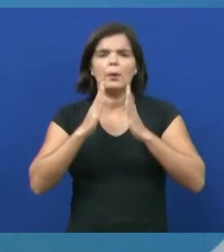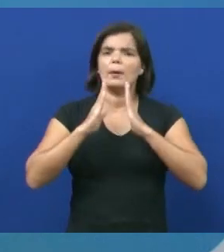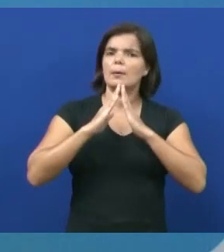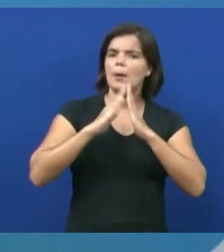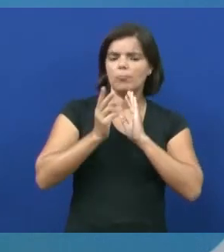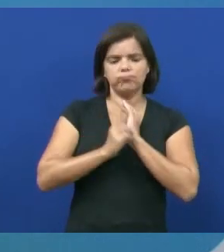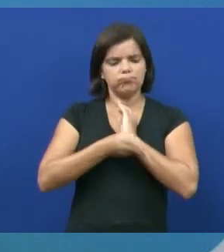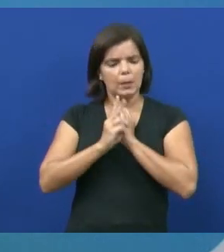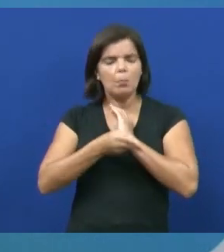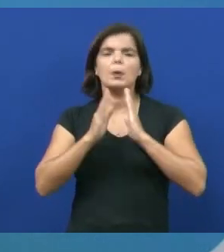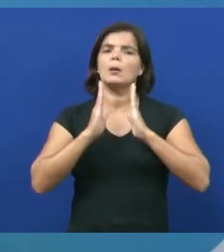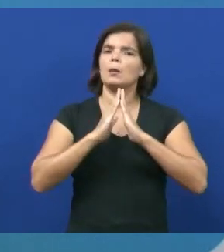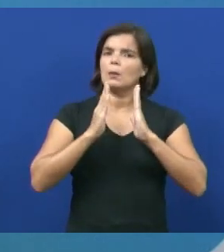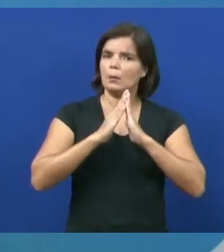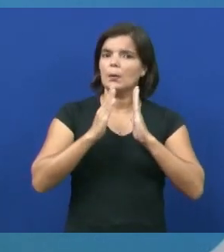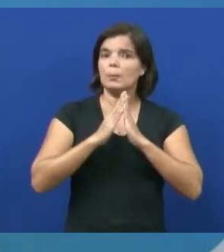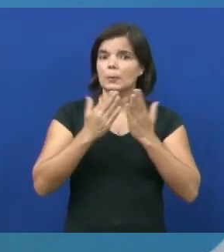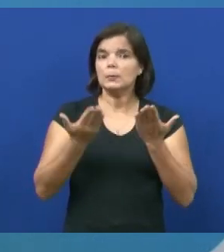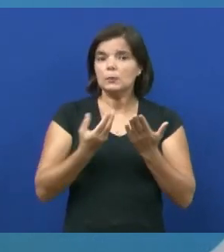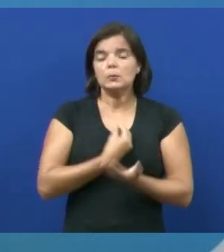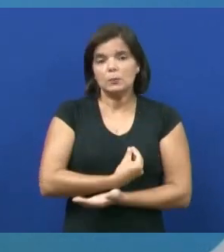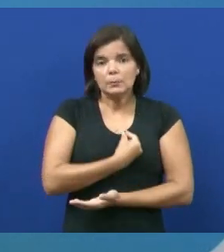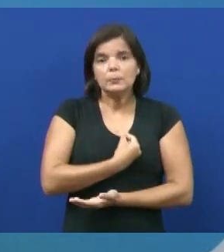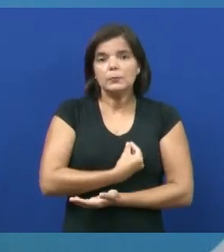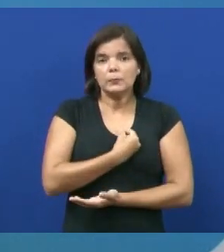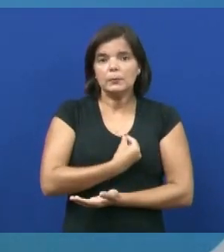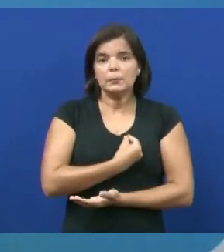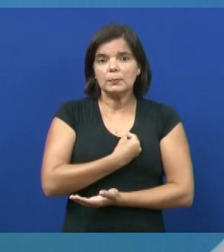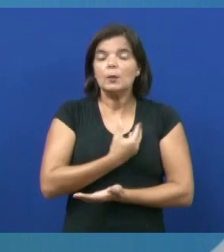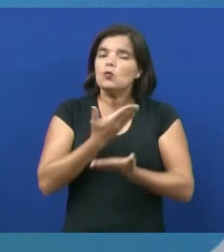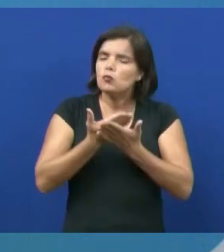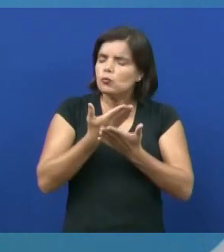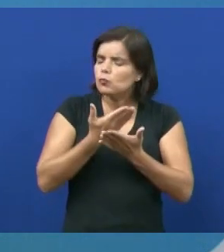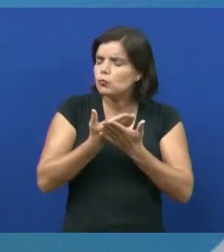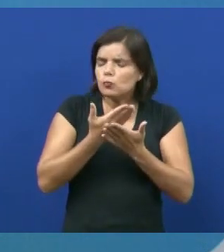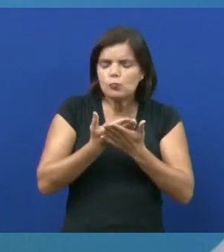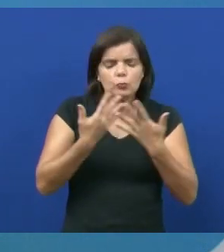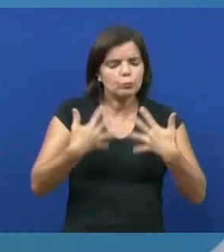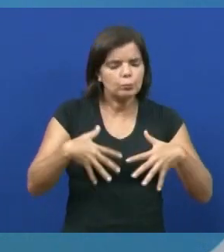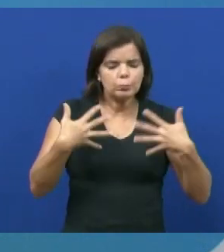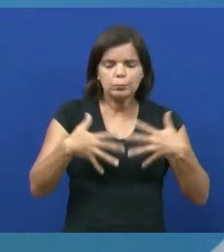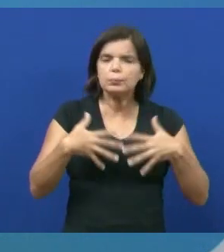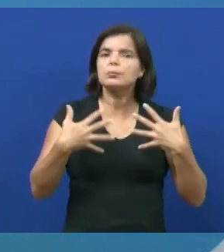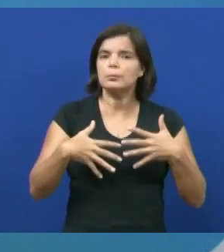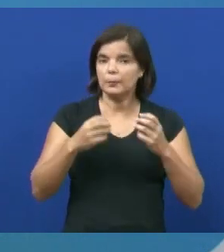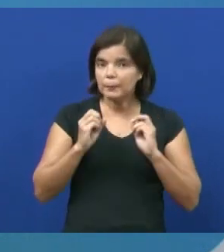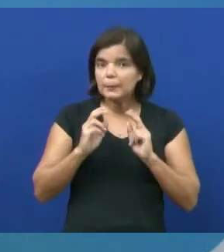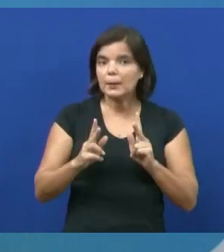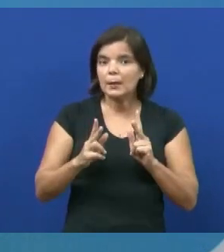casa, permaneçam em casa nesse momento que estamos vivendo. E estudem bastante,